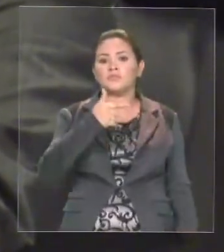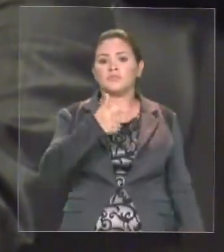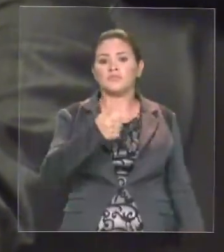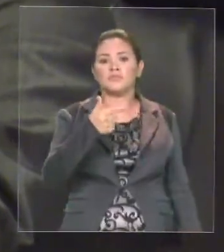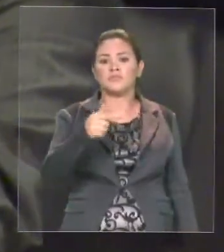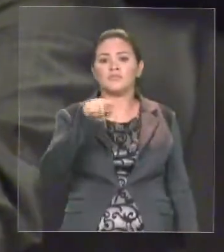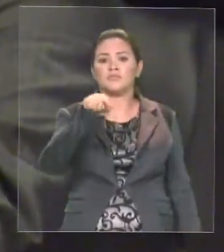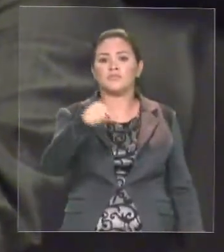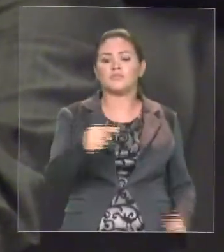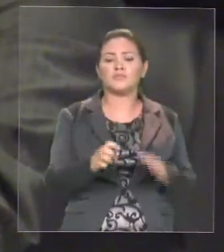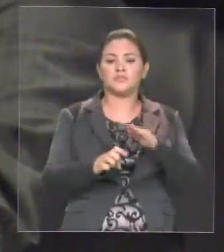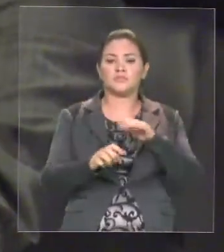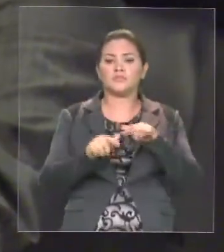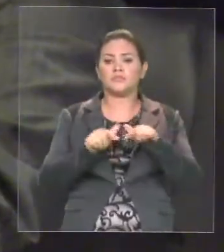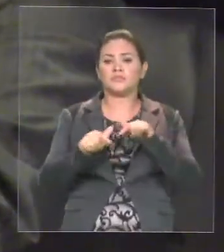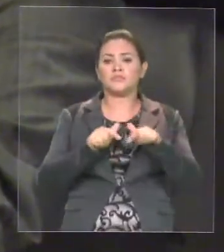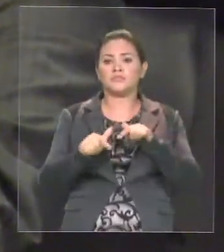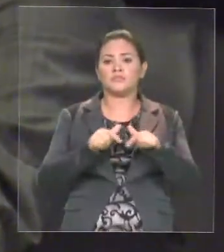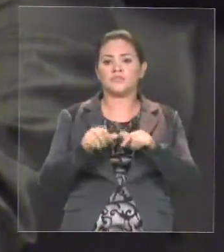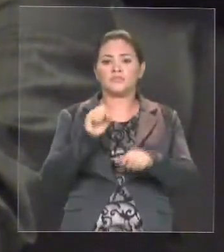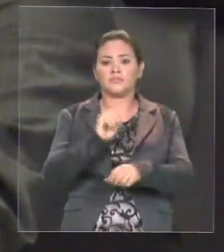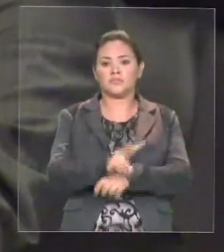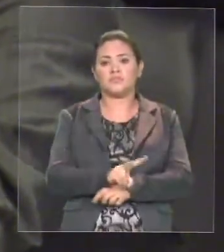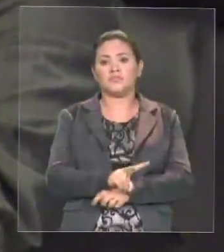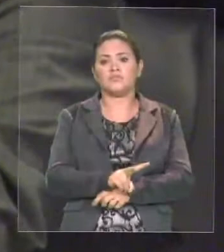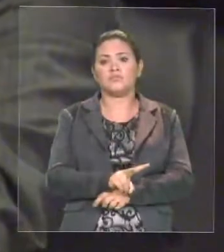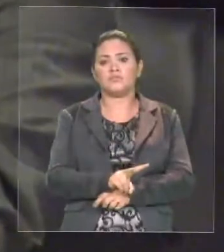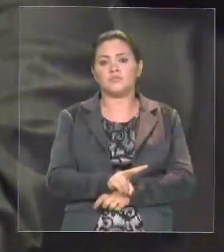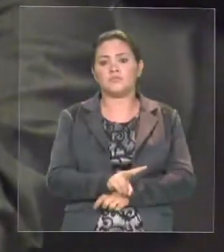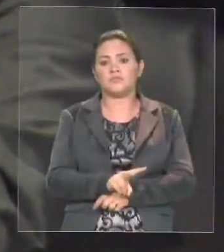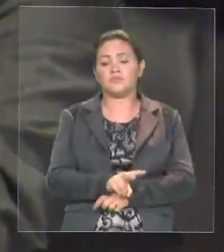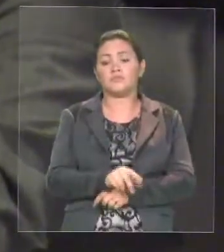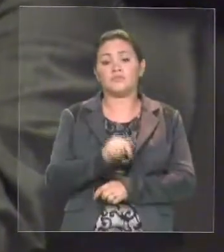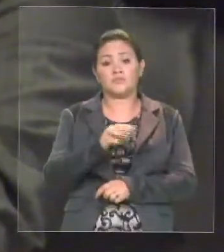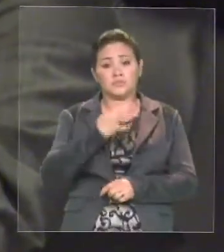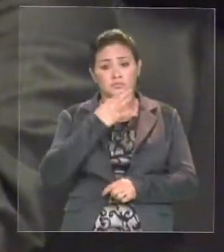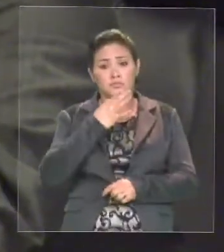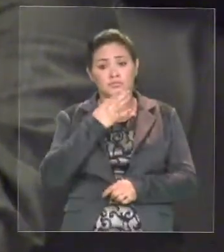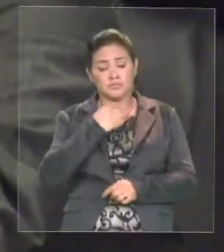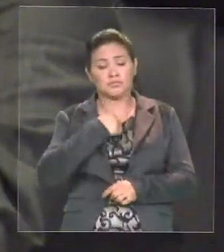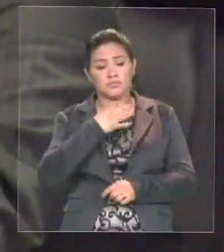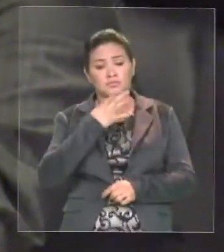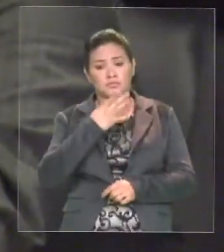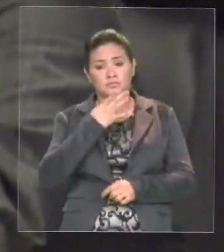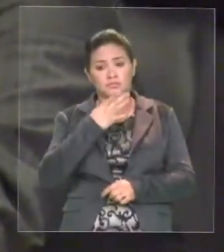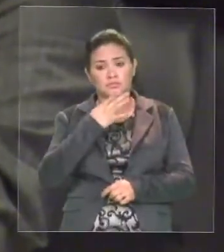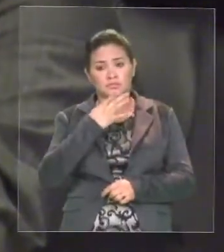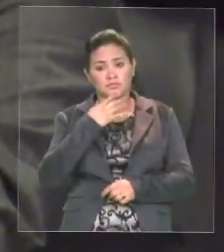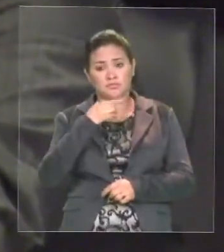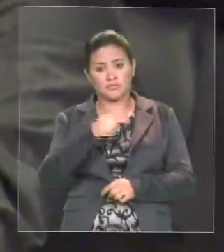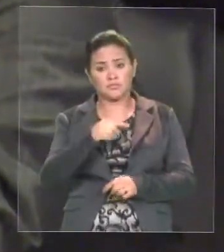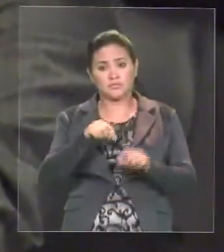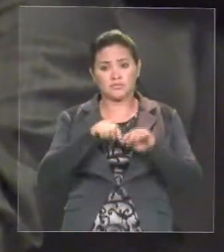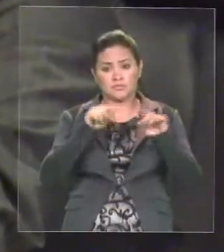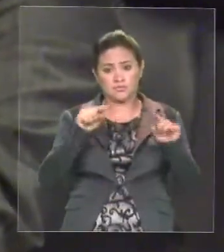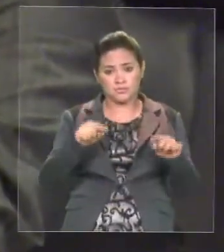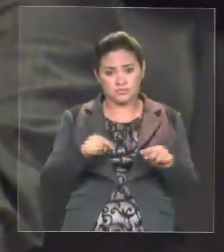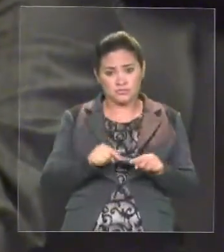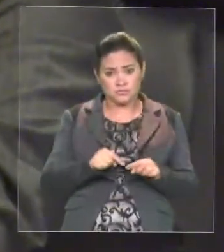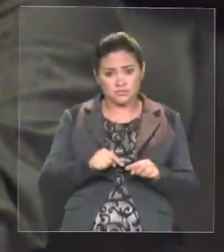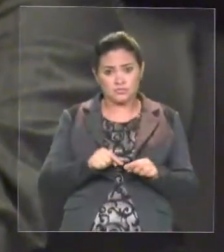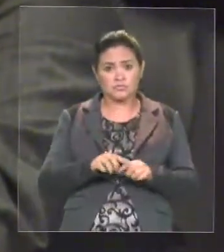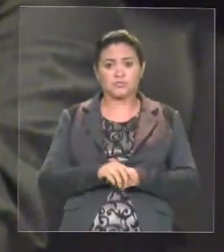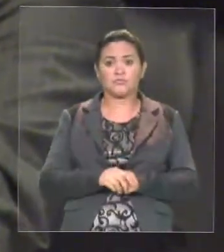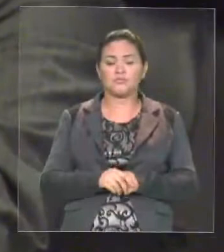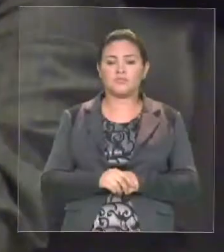no estado do Maranhão. E quem conhece, como eu conheço a história do Mateus e da empresa,